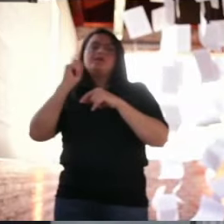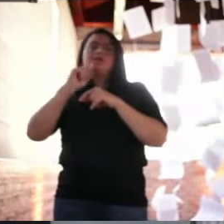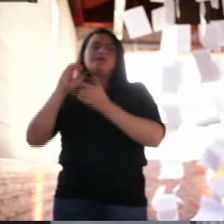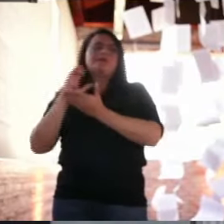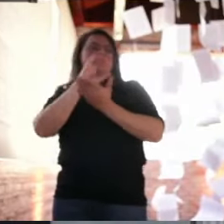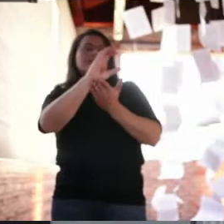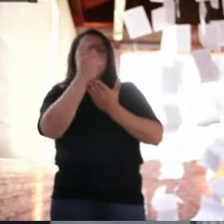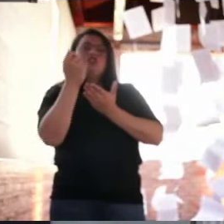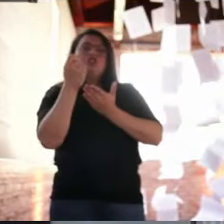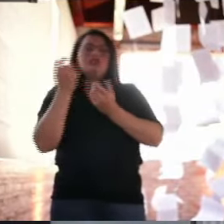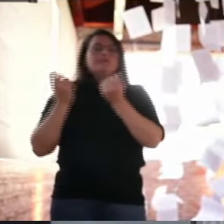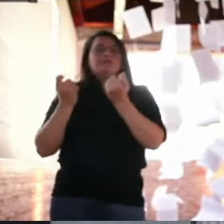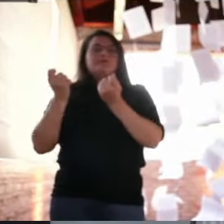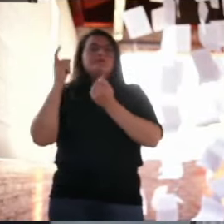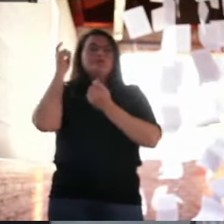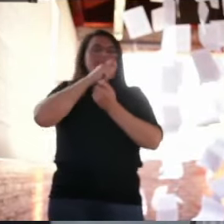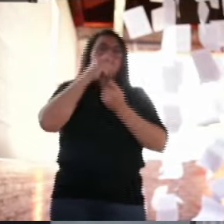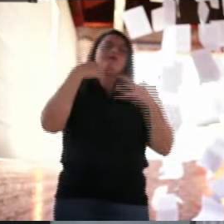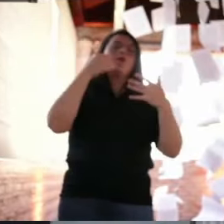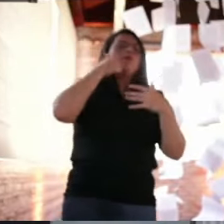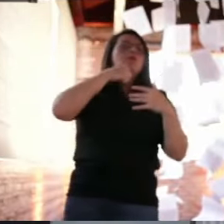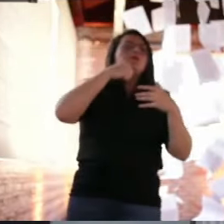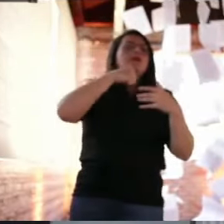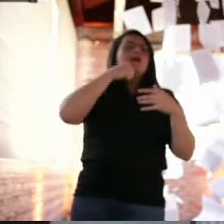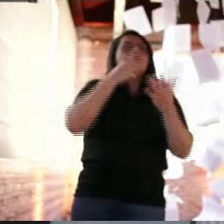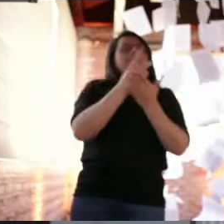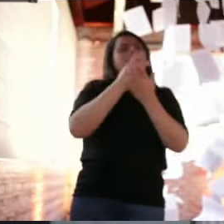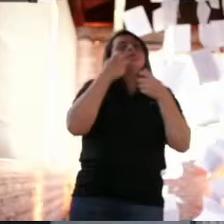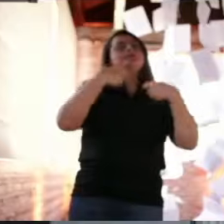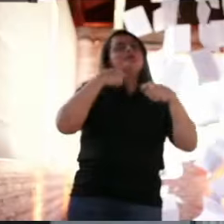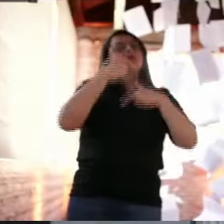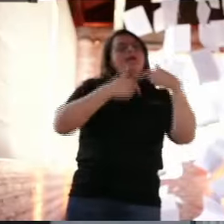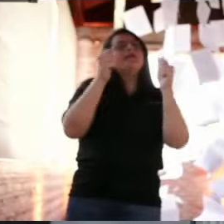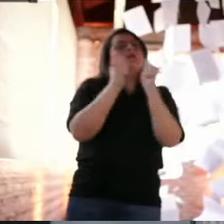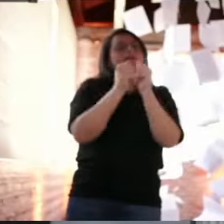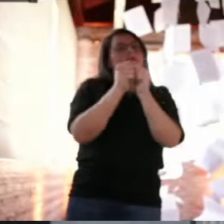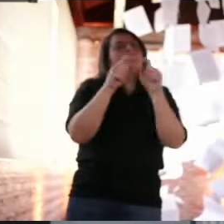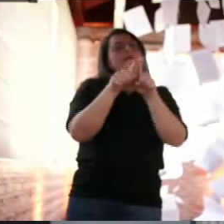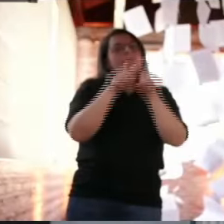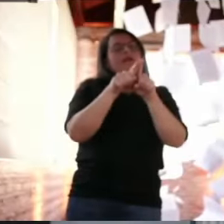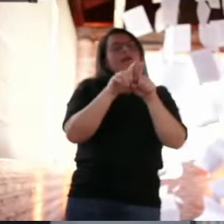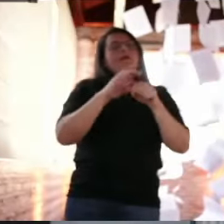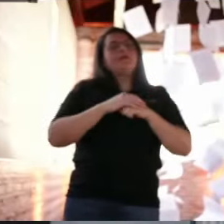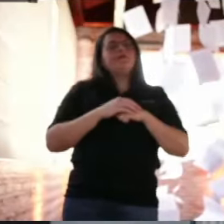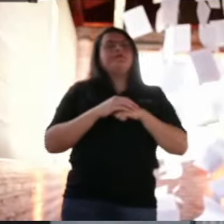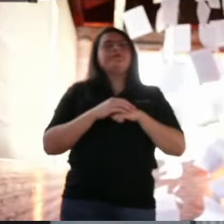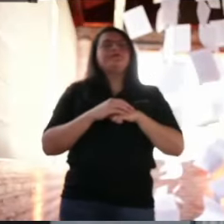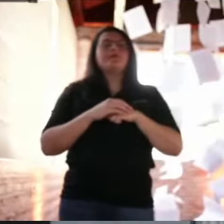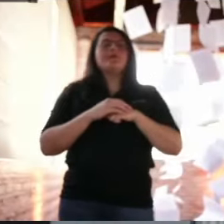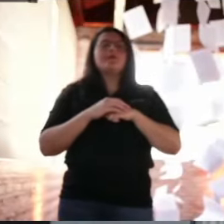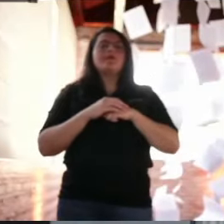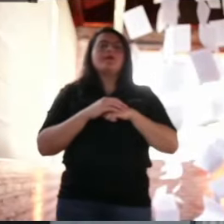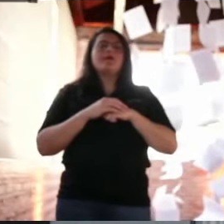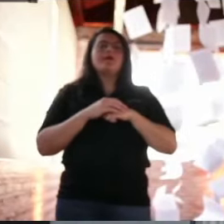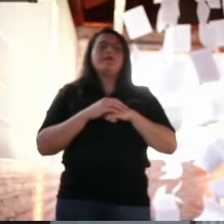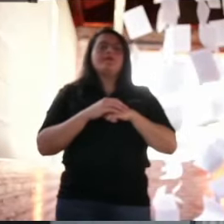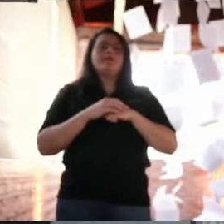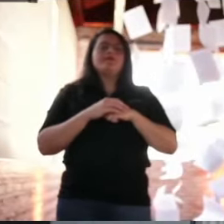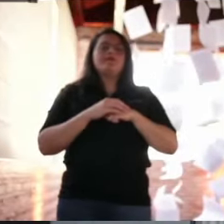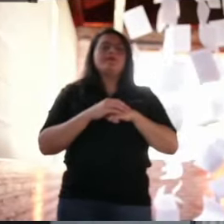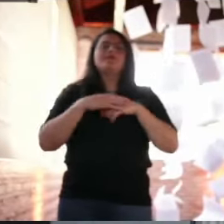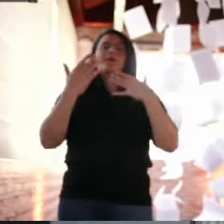e as Mulheres sempre tiveram que trabalhar para dar conta disso ou porque simplesmente ir embora né e o embora